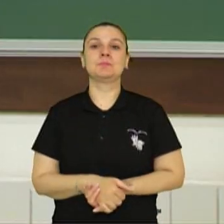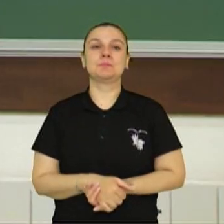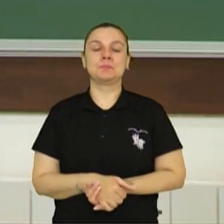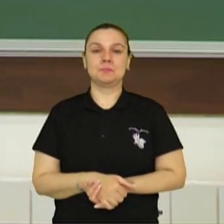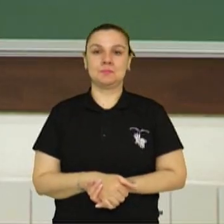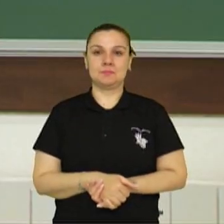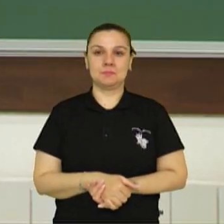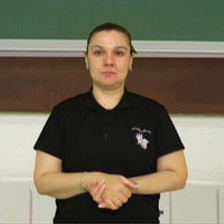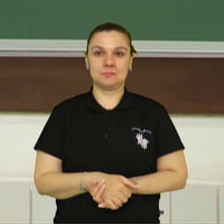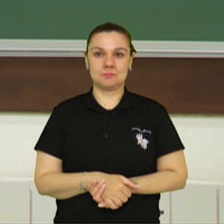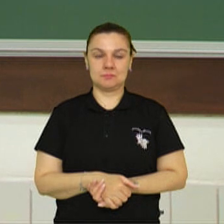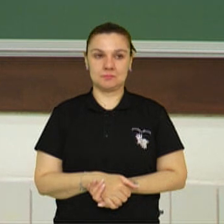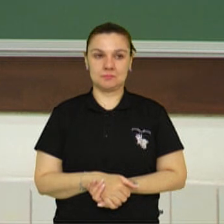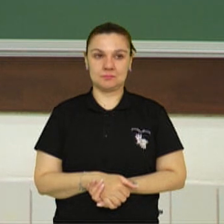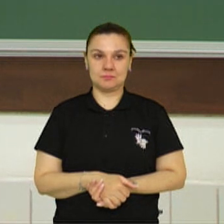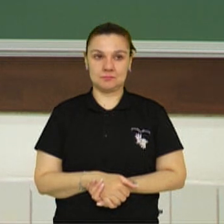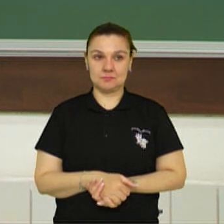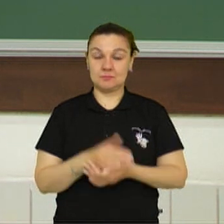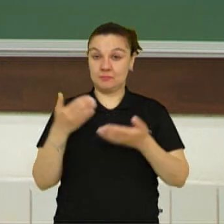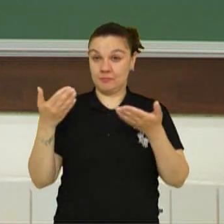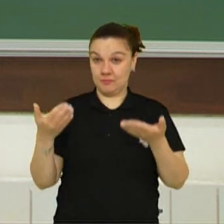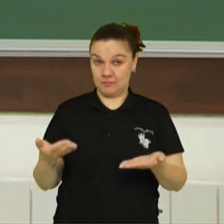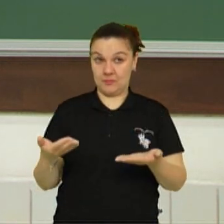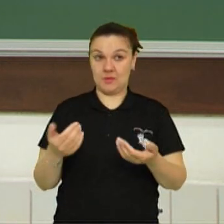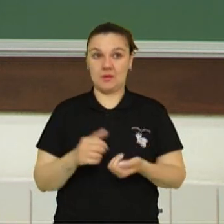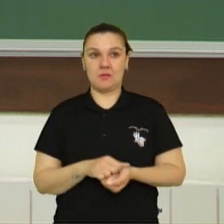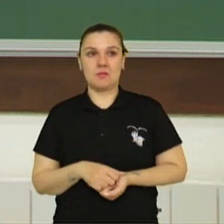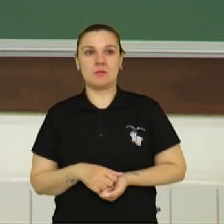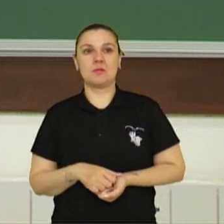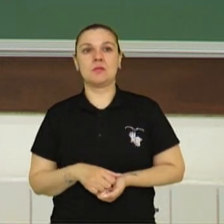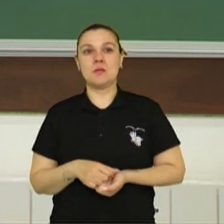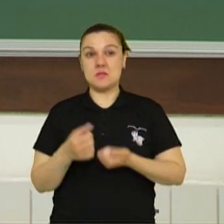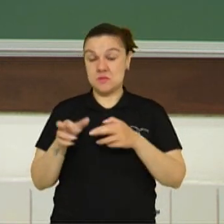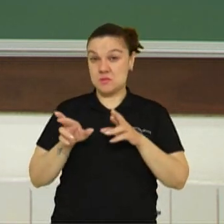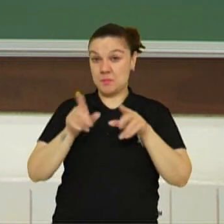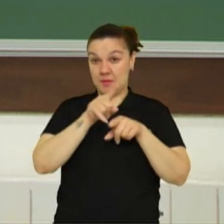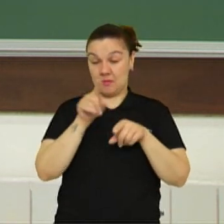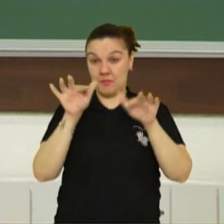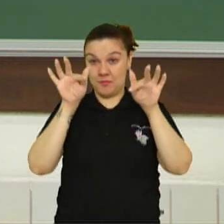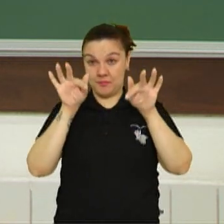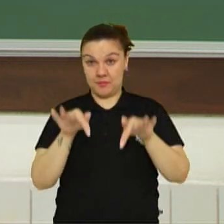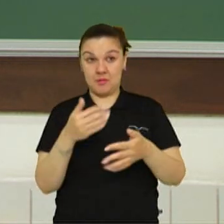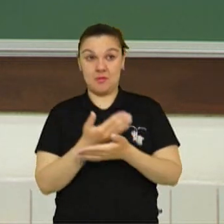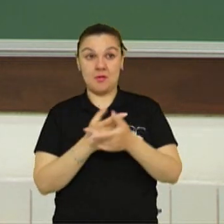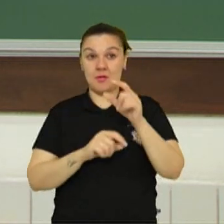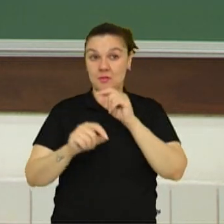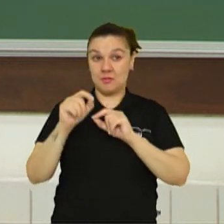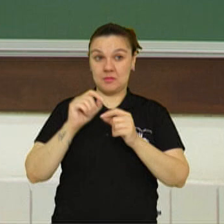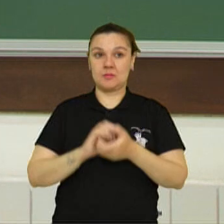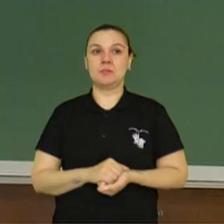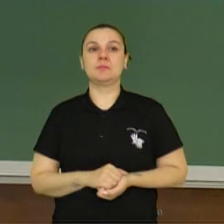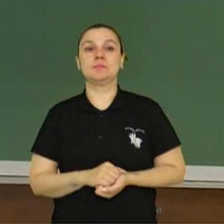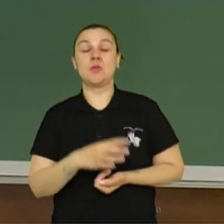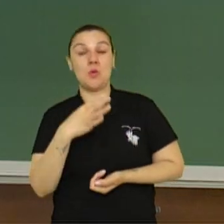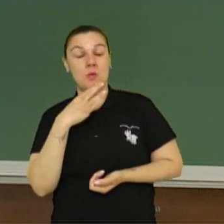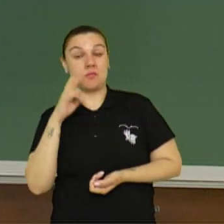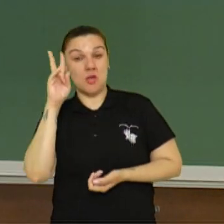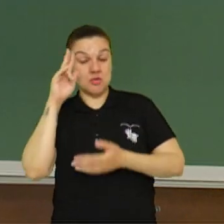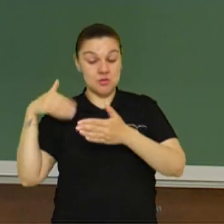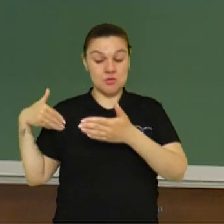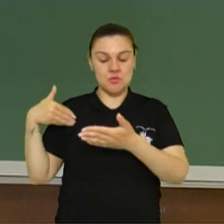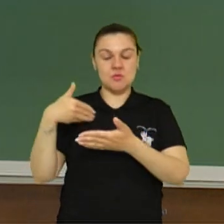tá? Então eu espero que até o final da aula vocês consigam conhecer os aspectos históricos do tênis de